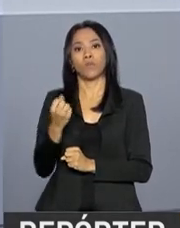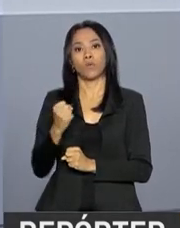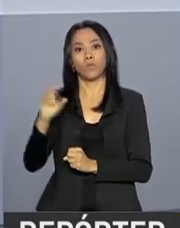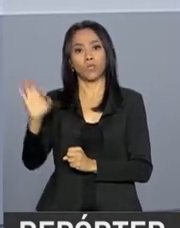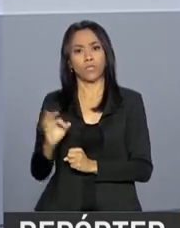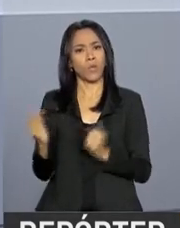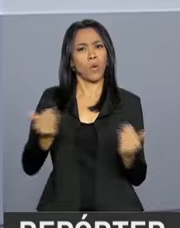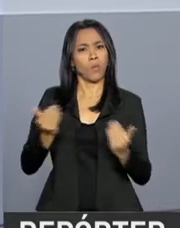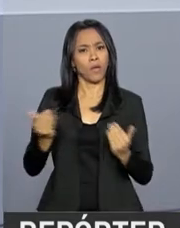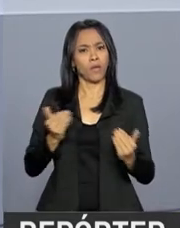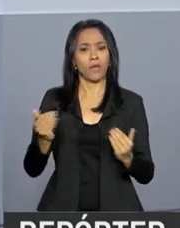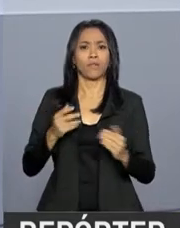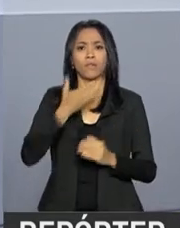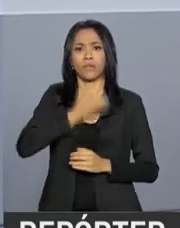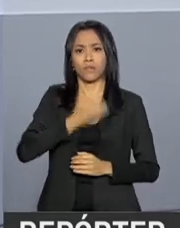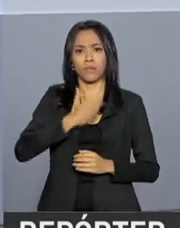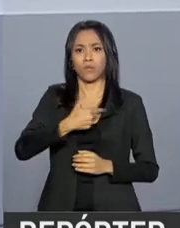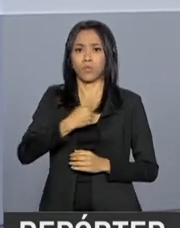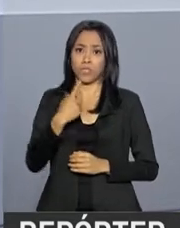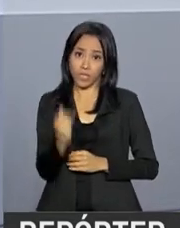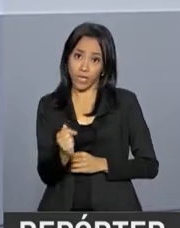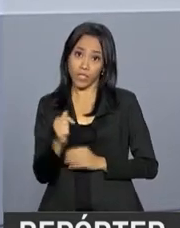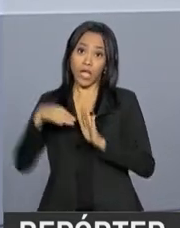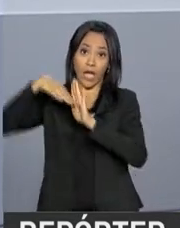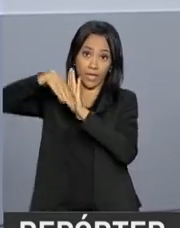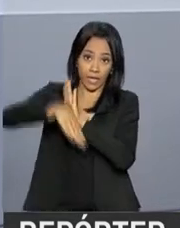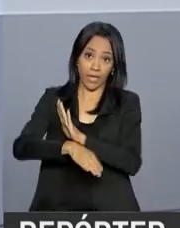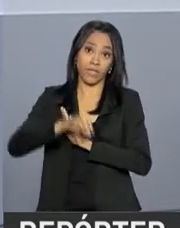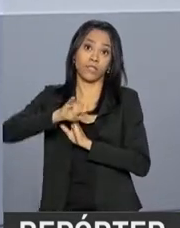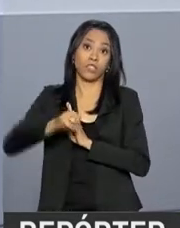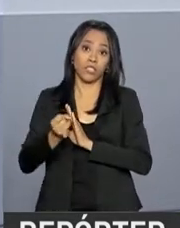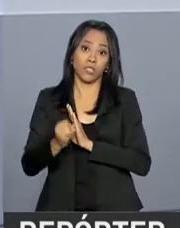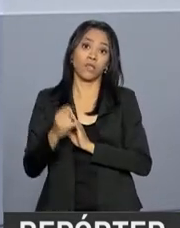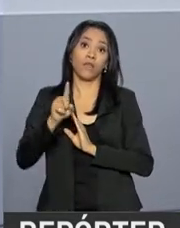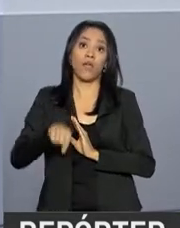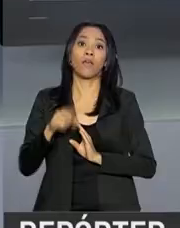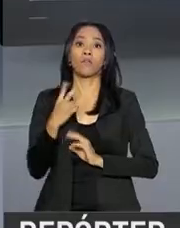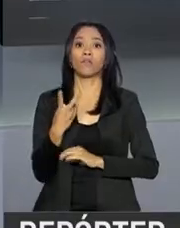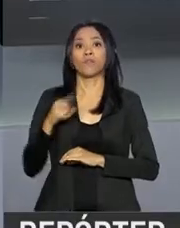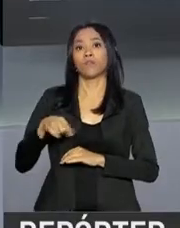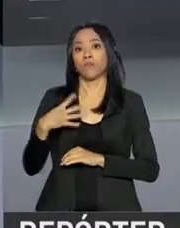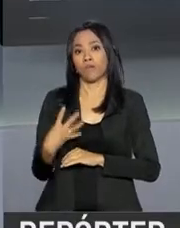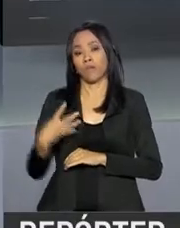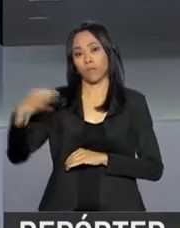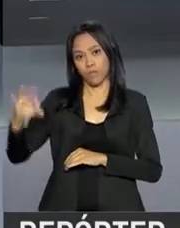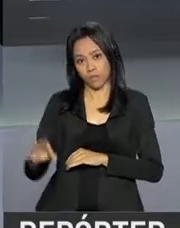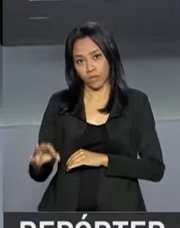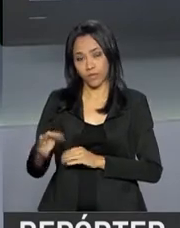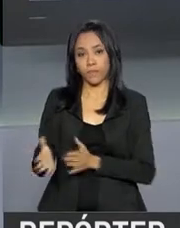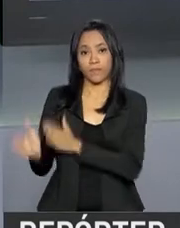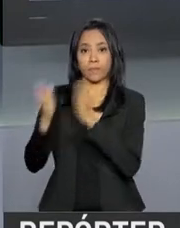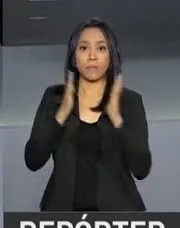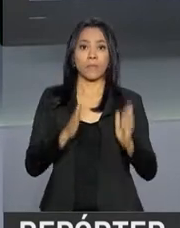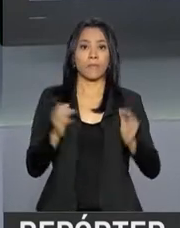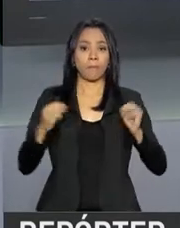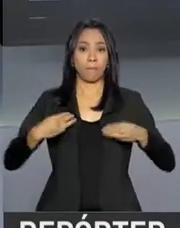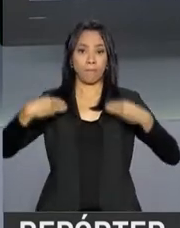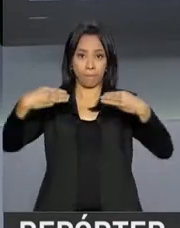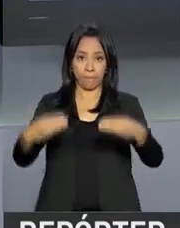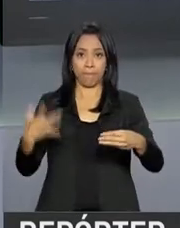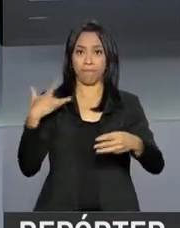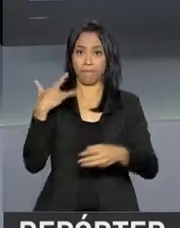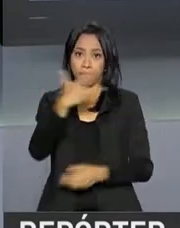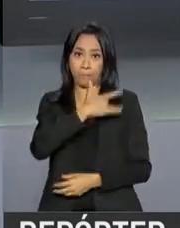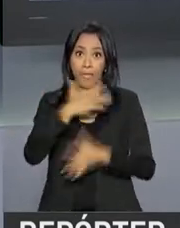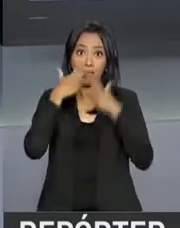de 2017 a queda em janeiro foi de 2,4 por cento o ministério da saúde alerta para a